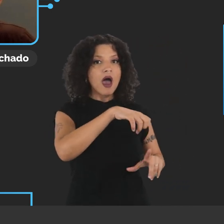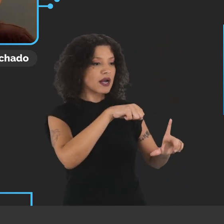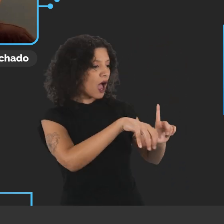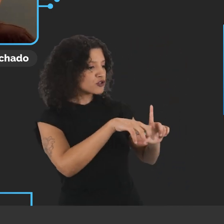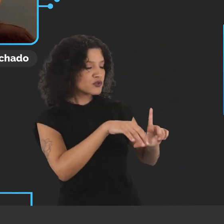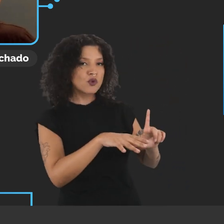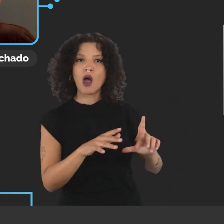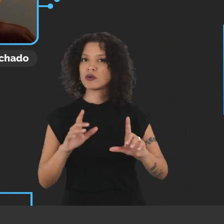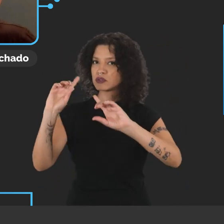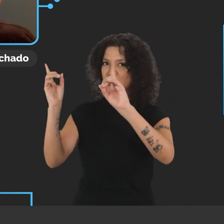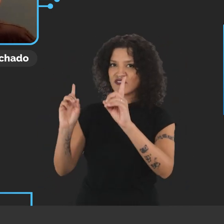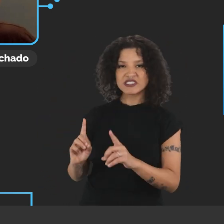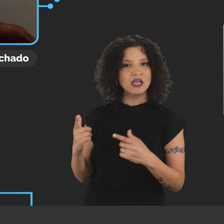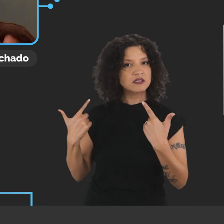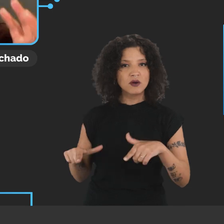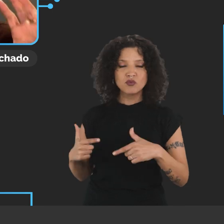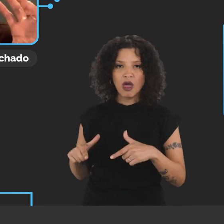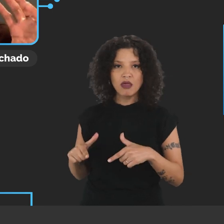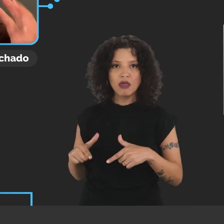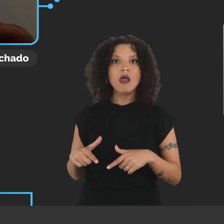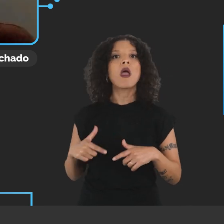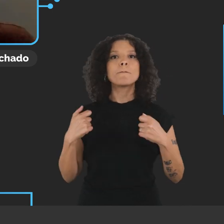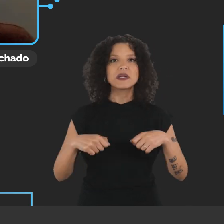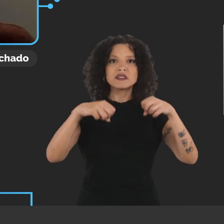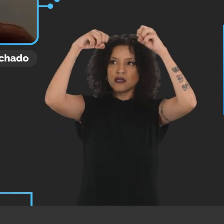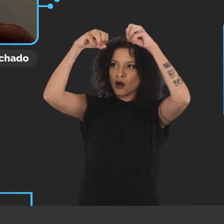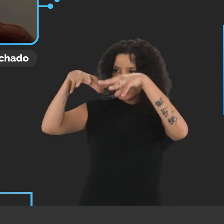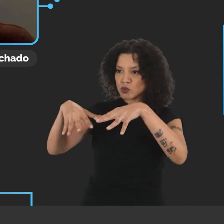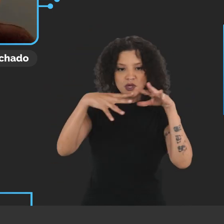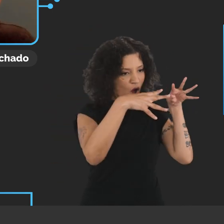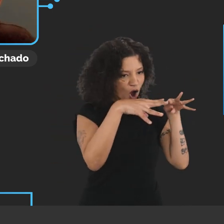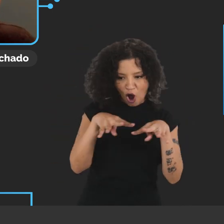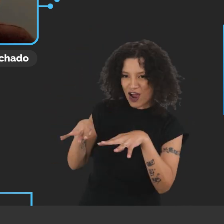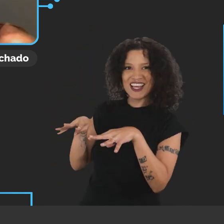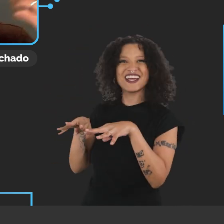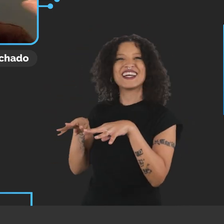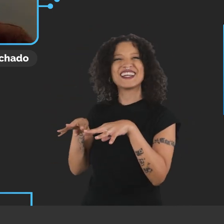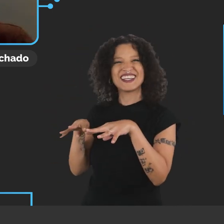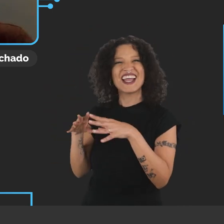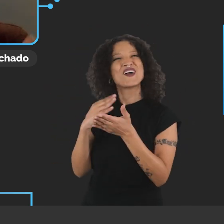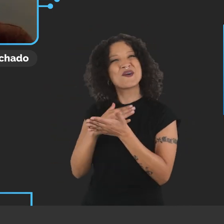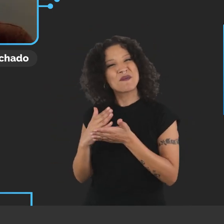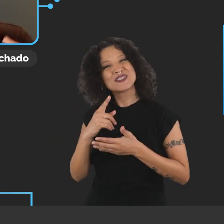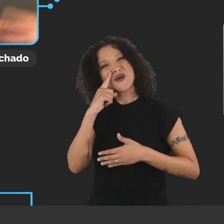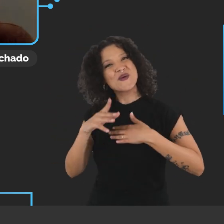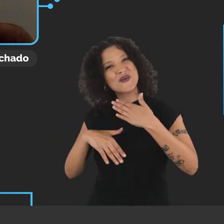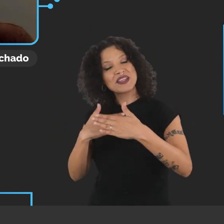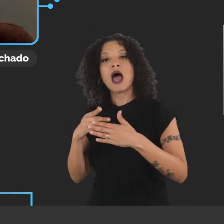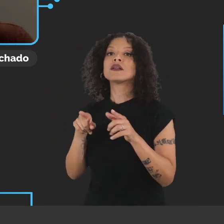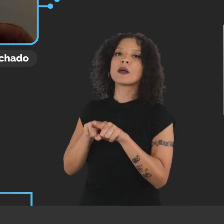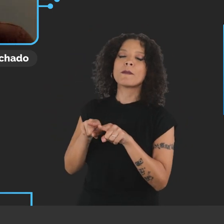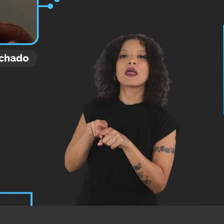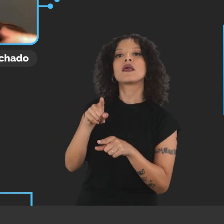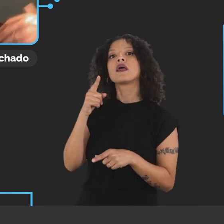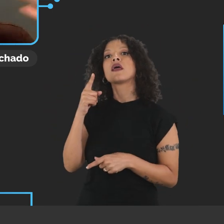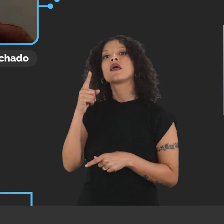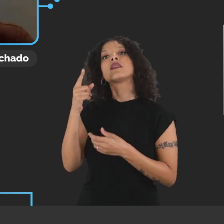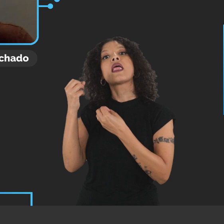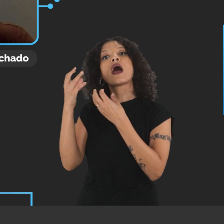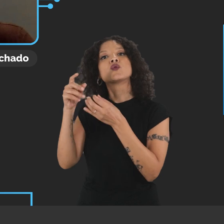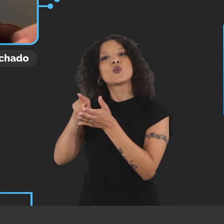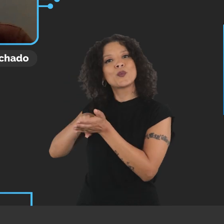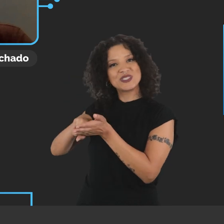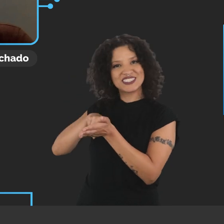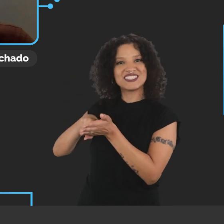deficiência no mercado audiovisual. Então, nós jogamos luz sobre isso. E, obviamente, começamos por dados, né? Vamos buscar